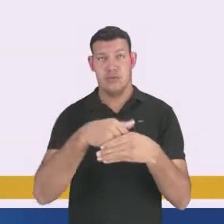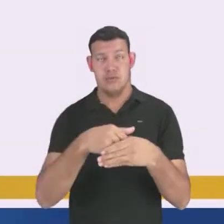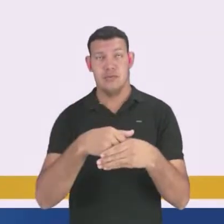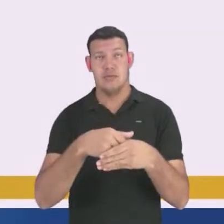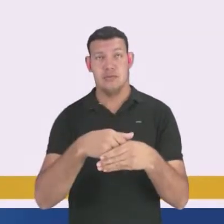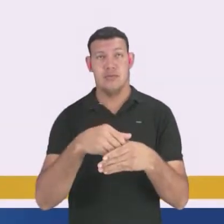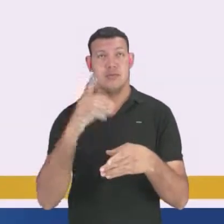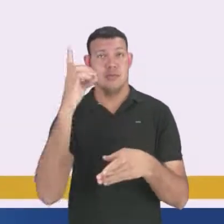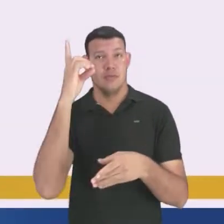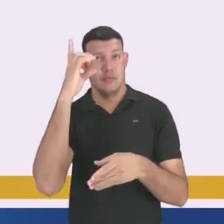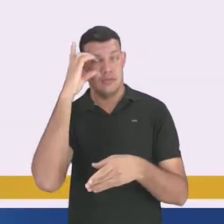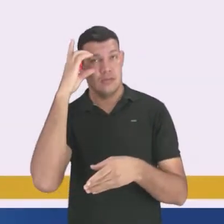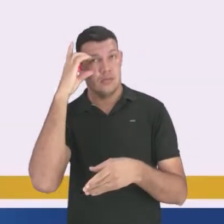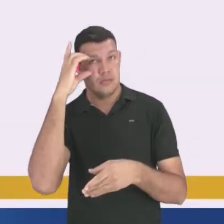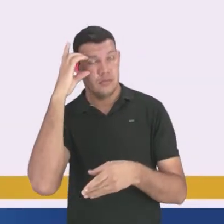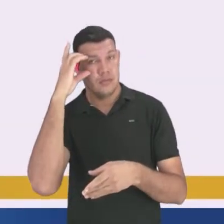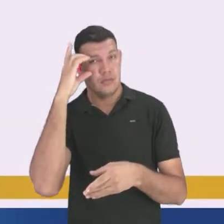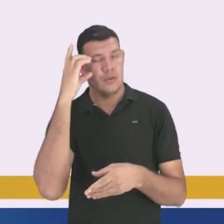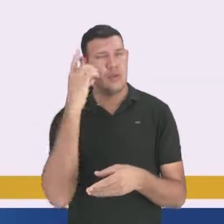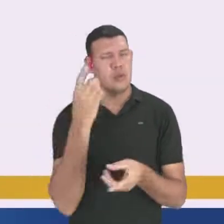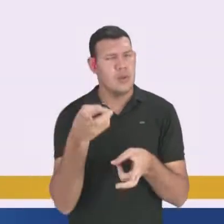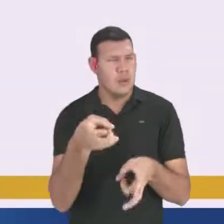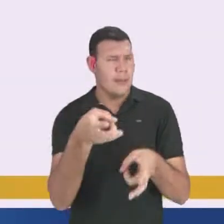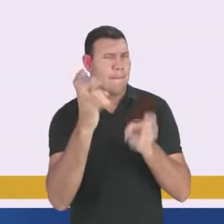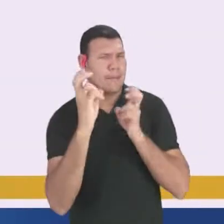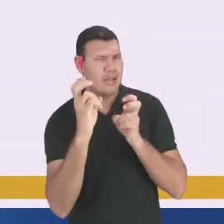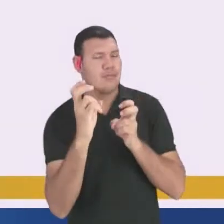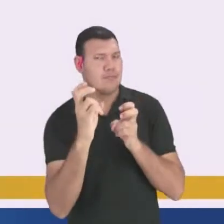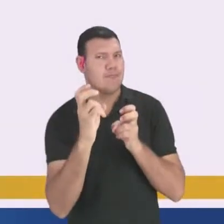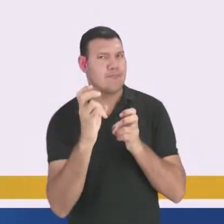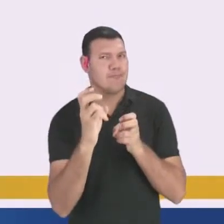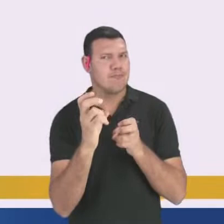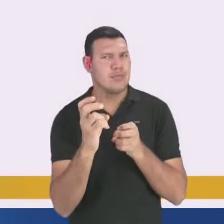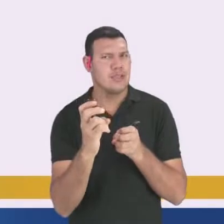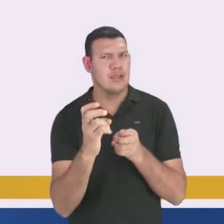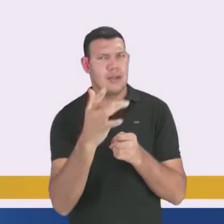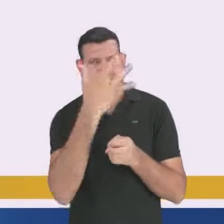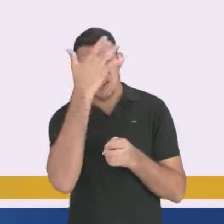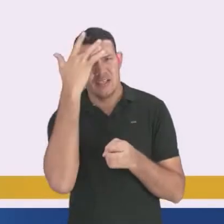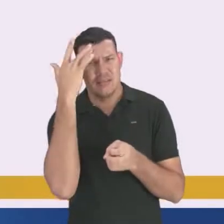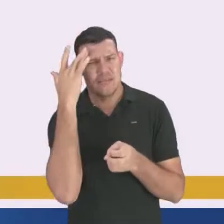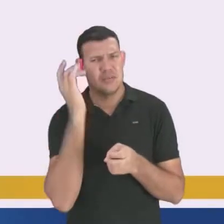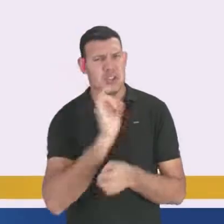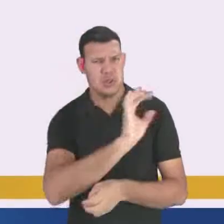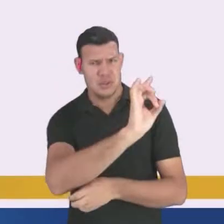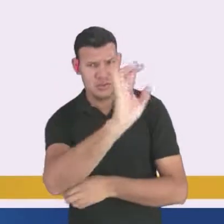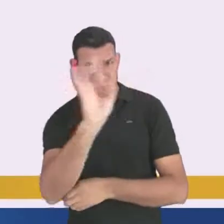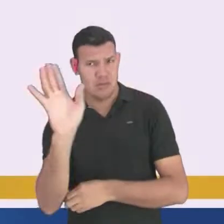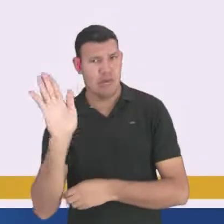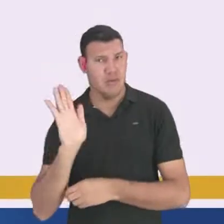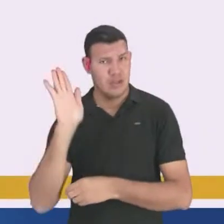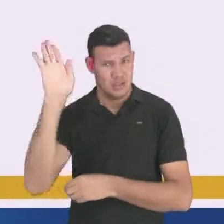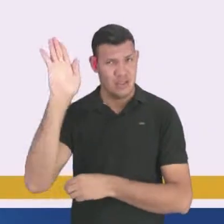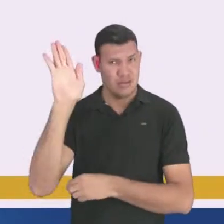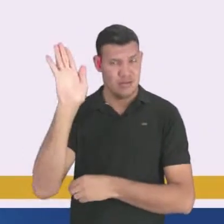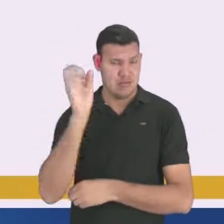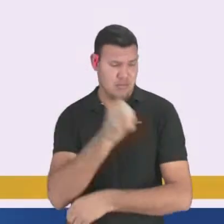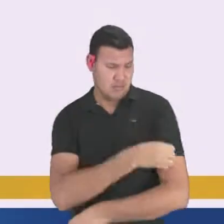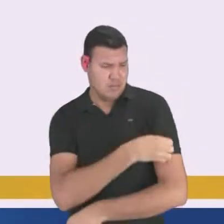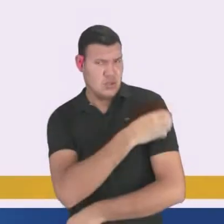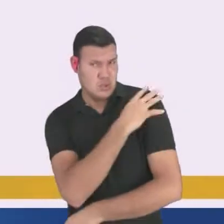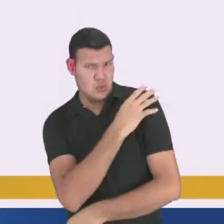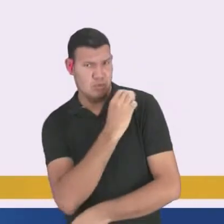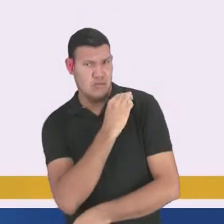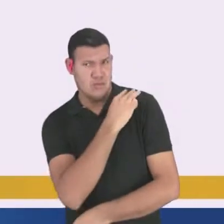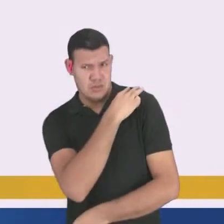Dilma, Então, você consegue, com isso, traçar o perfil do eleitor de cada candidato quanto à escolaridade? Será que